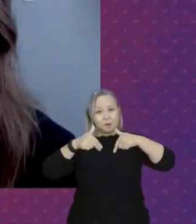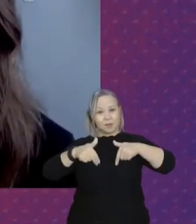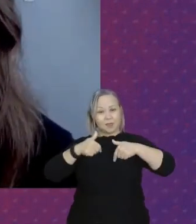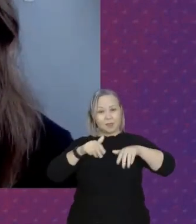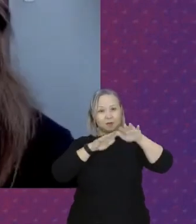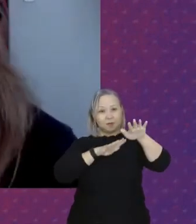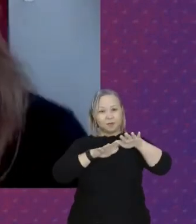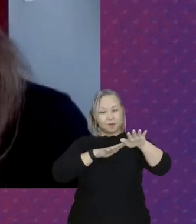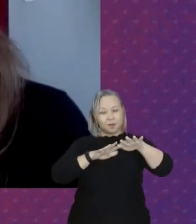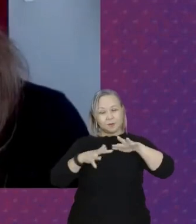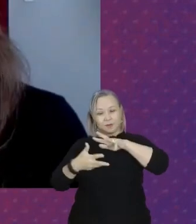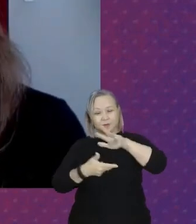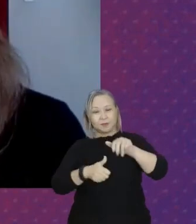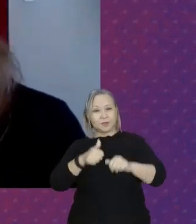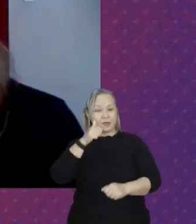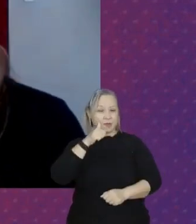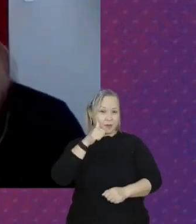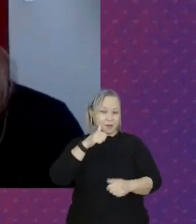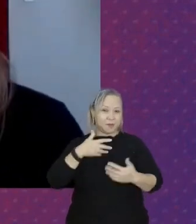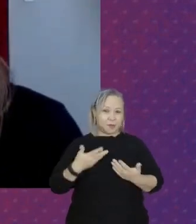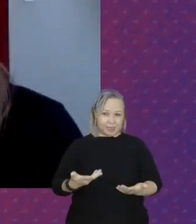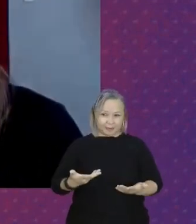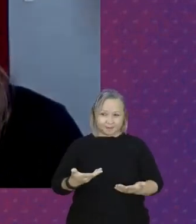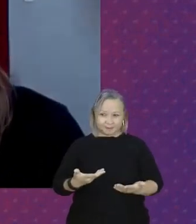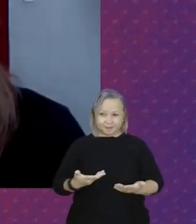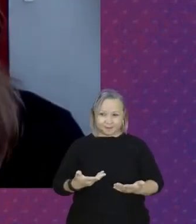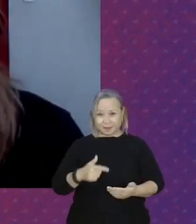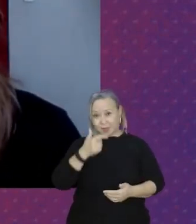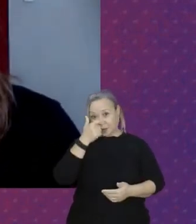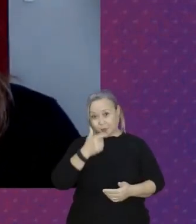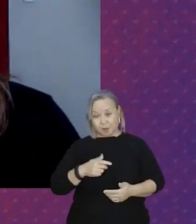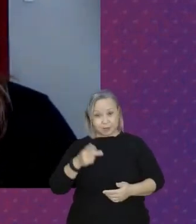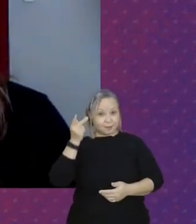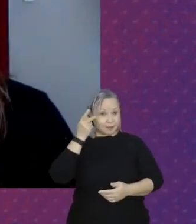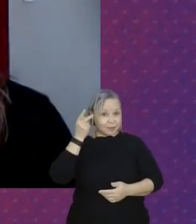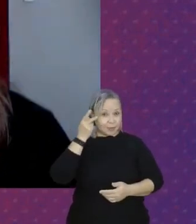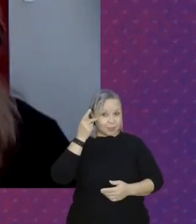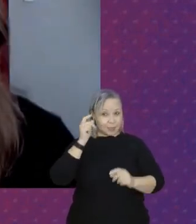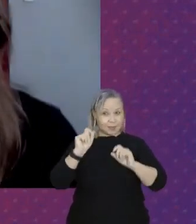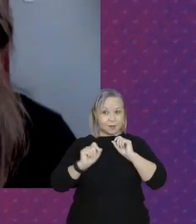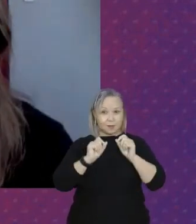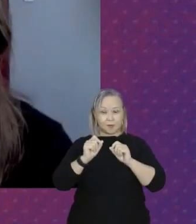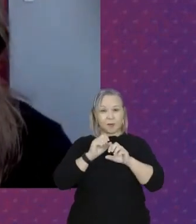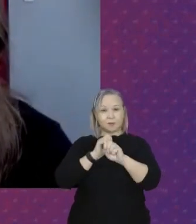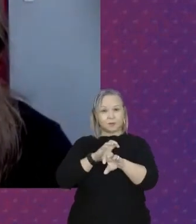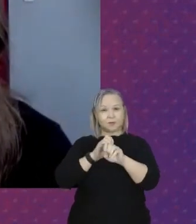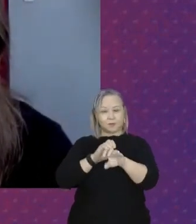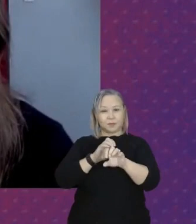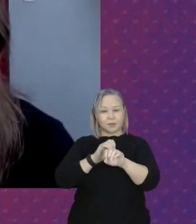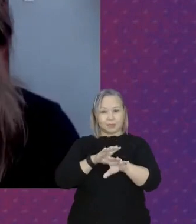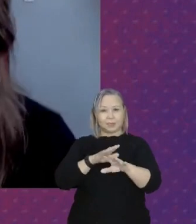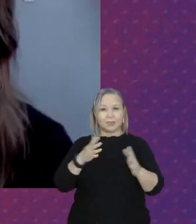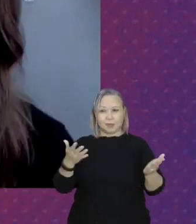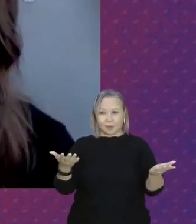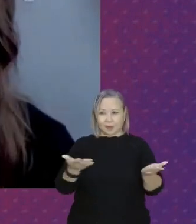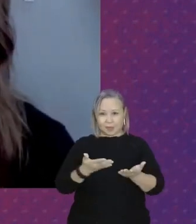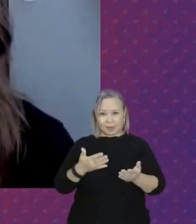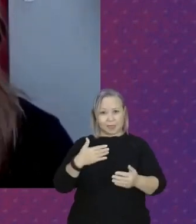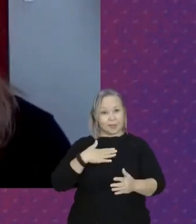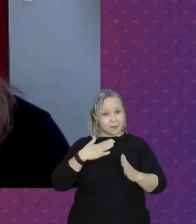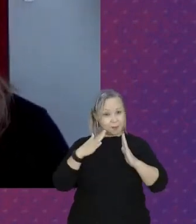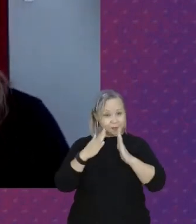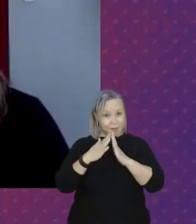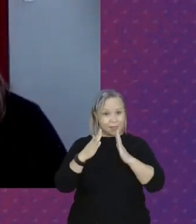das Mulheres. Eu sou aqui de São Paulo, estou gravando essa aula aqui da minha